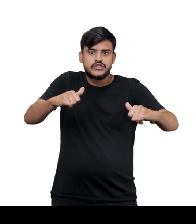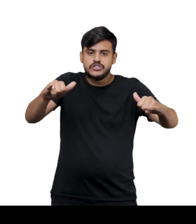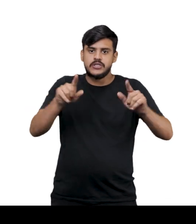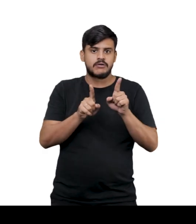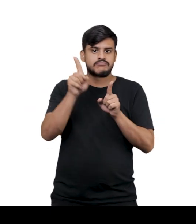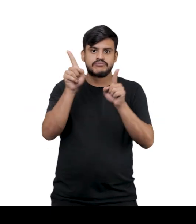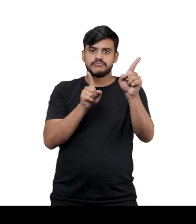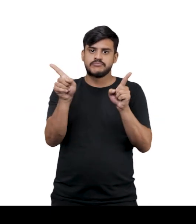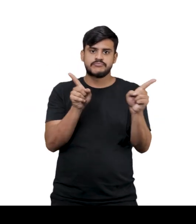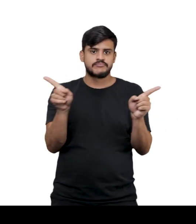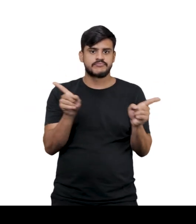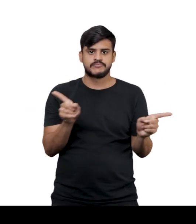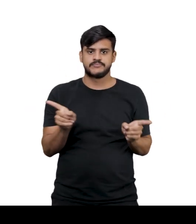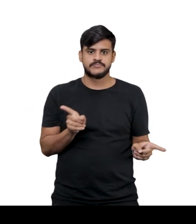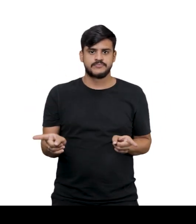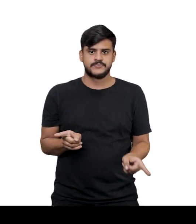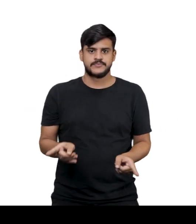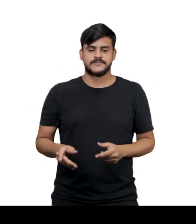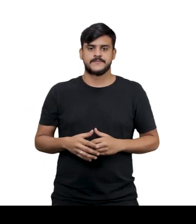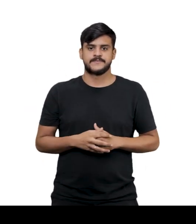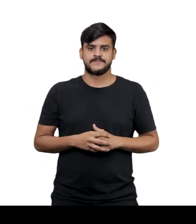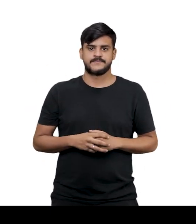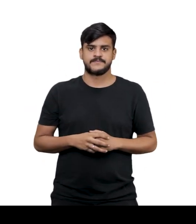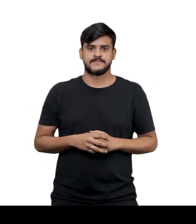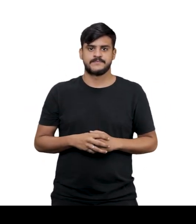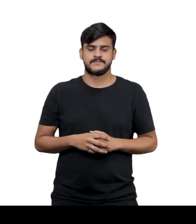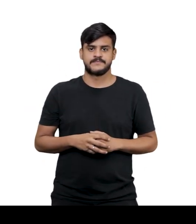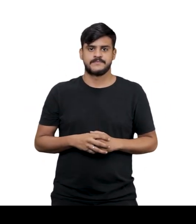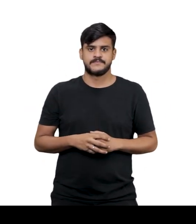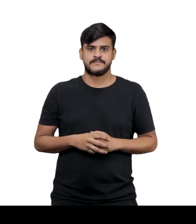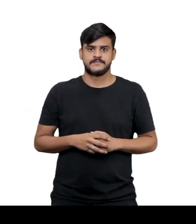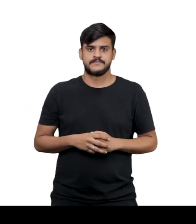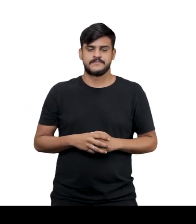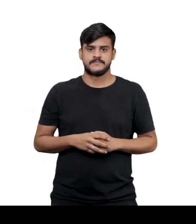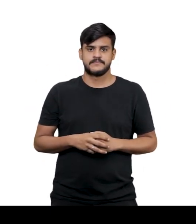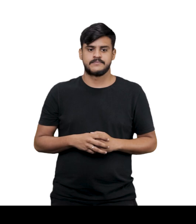e energia em todas as direções.